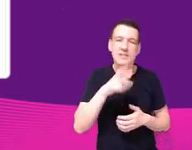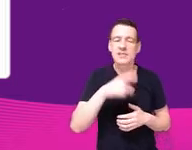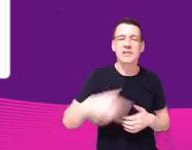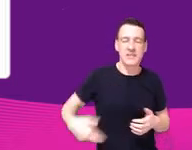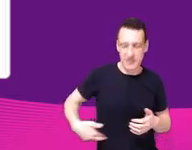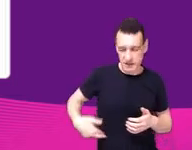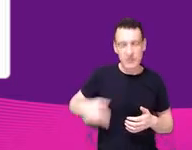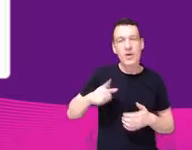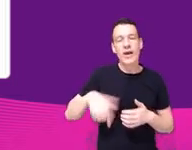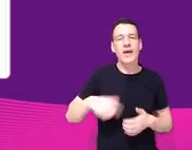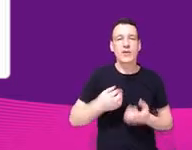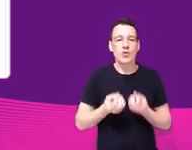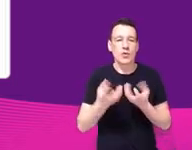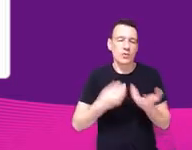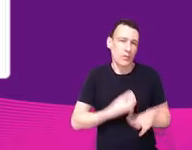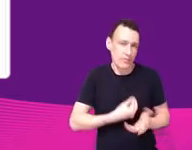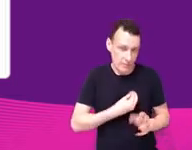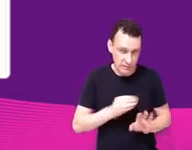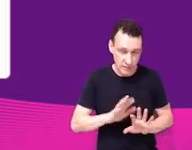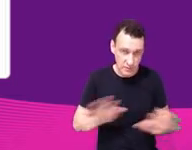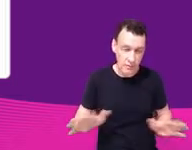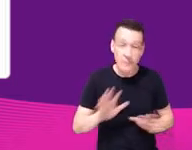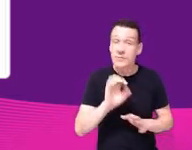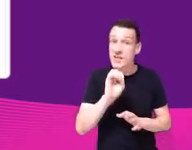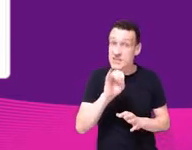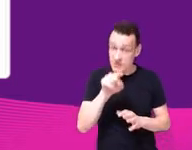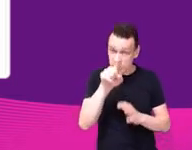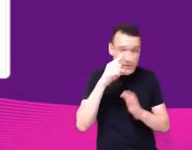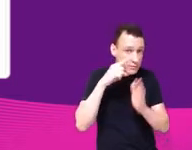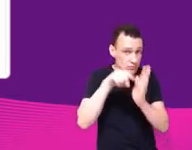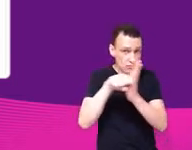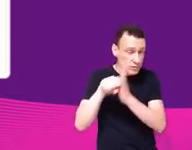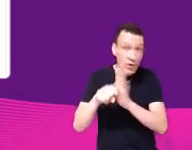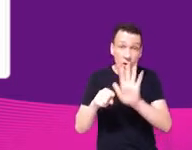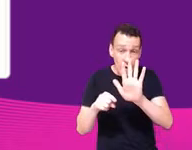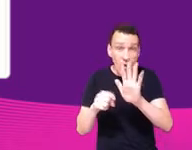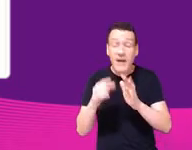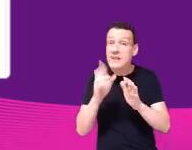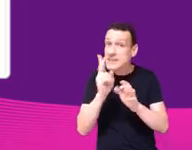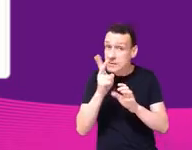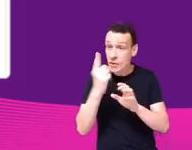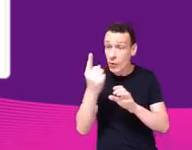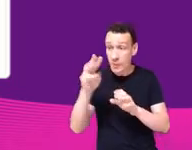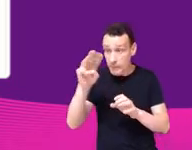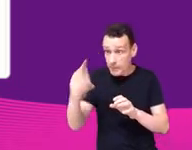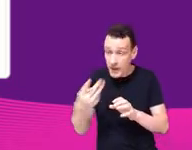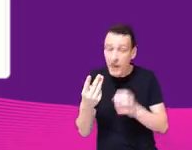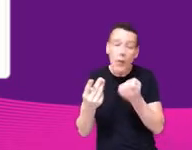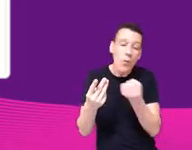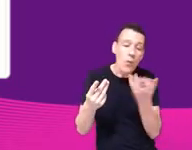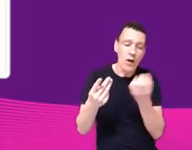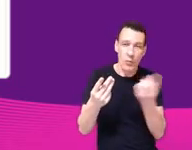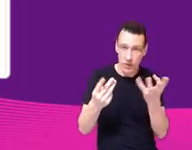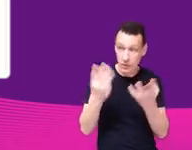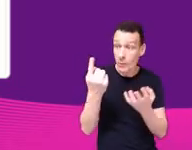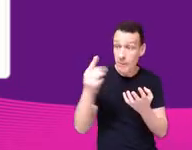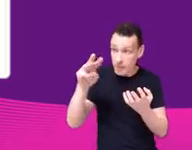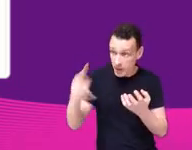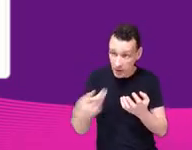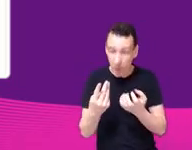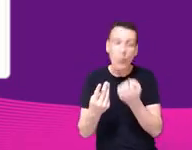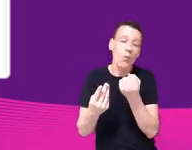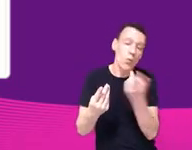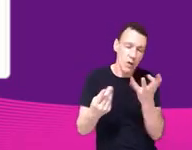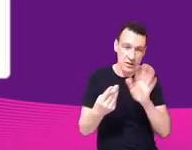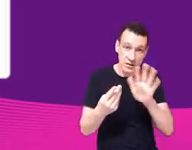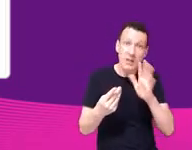vivos. Então, se nós olharmos para esse índice corrigido por milhão de população, o Brasil tem um desempenho